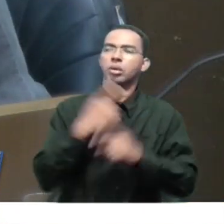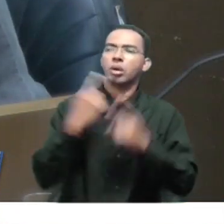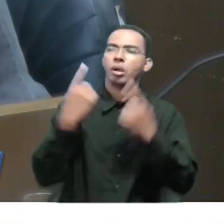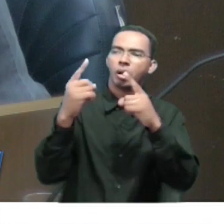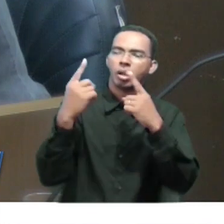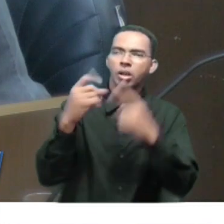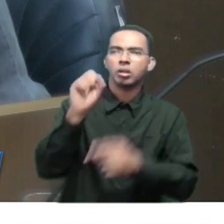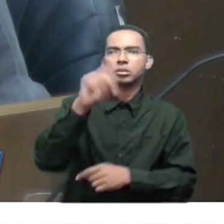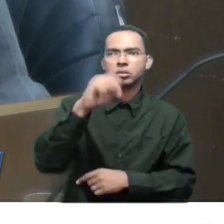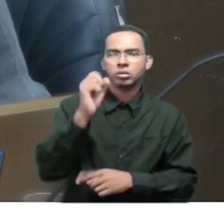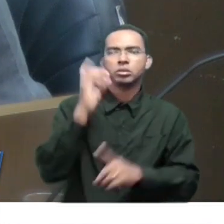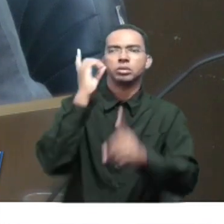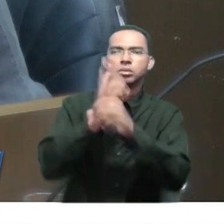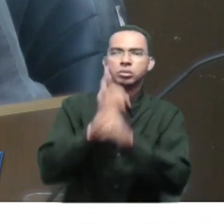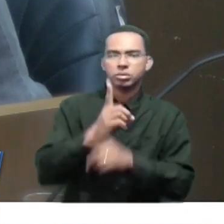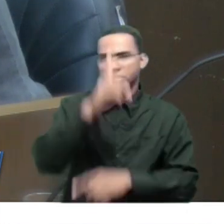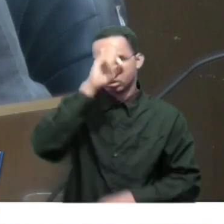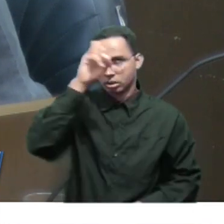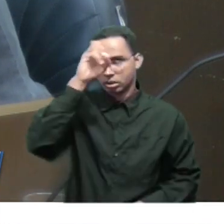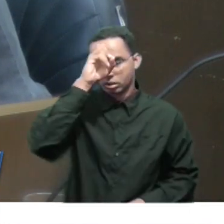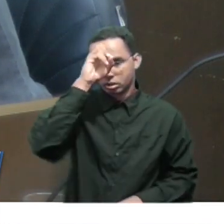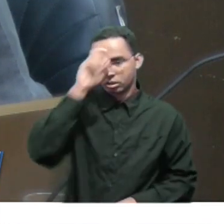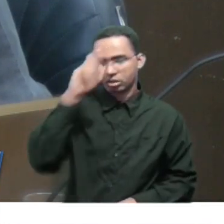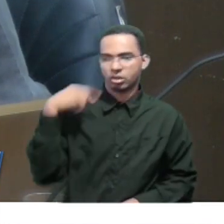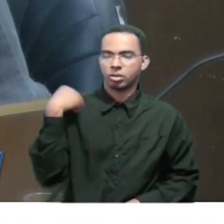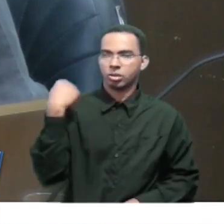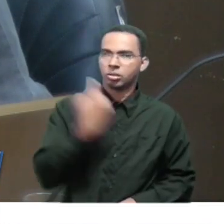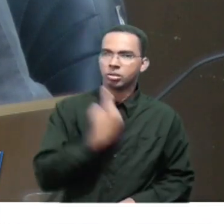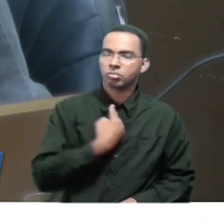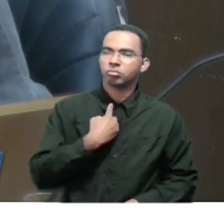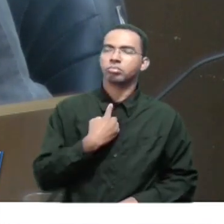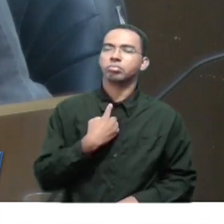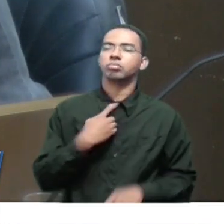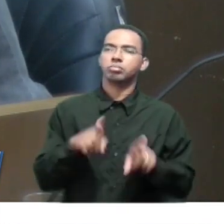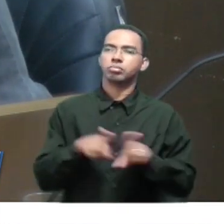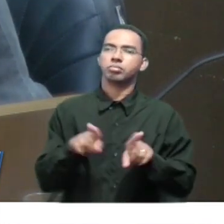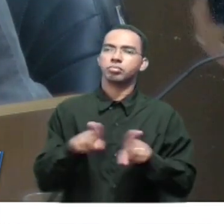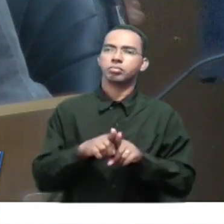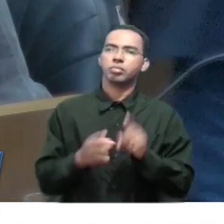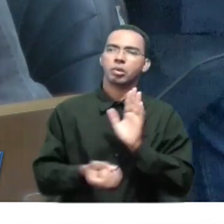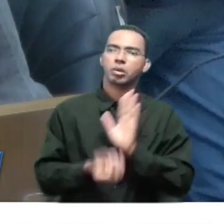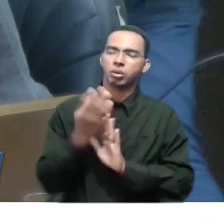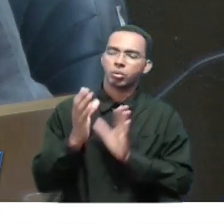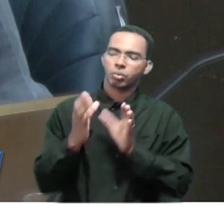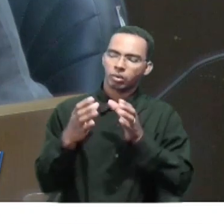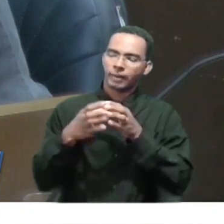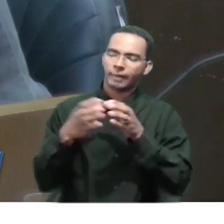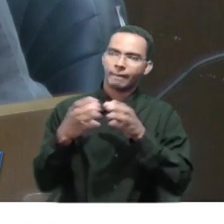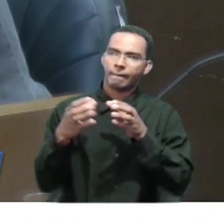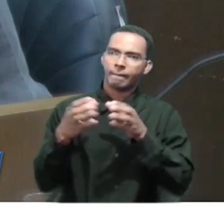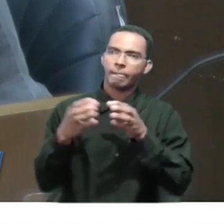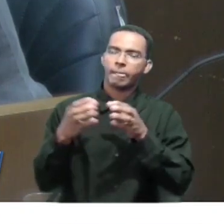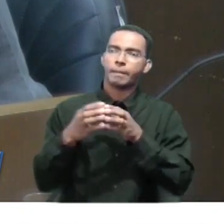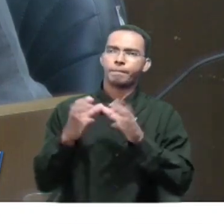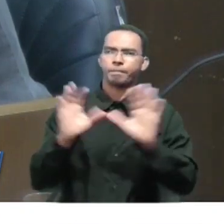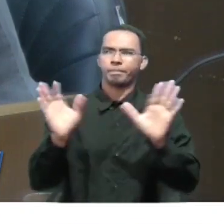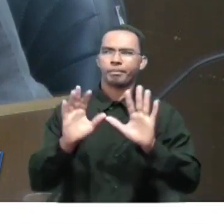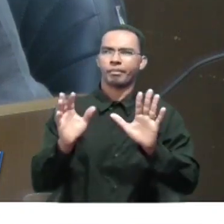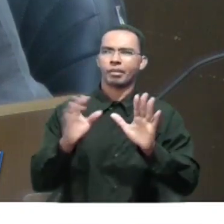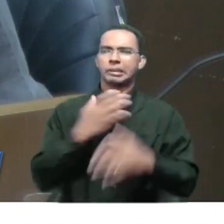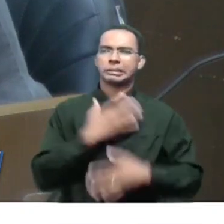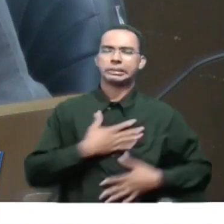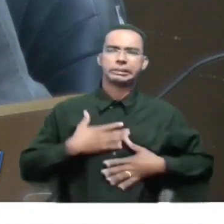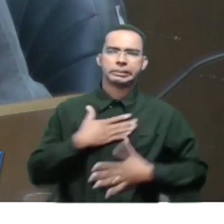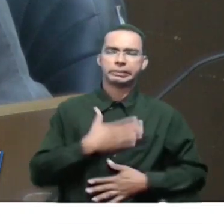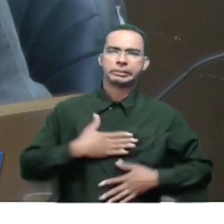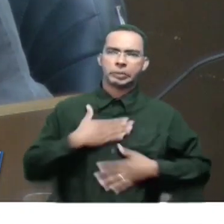do atendimento da saúde, nós estamos entrando com uma ação, criou uma comissão aqui, que nós não estamos satisfeitos